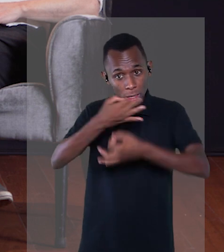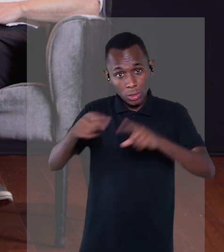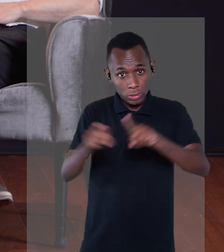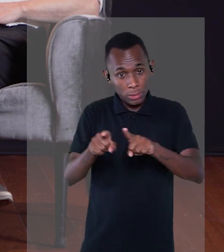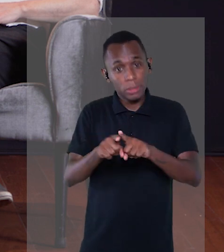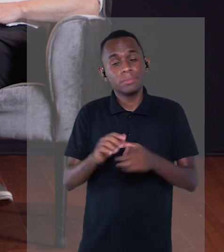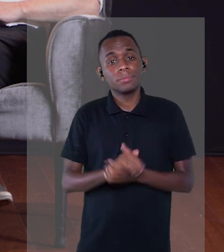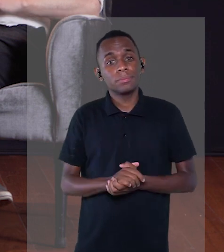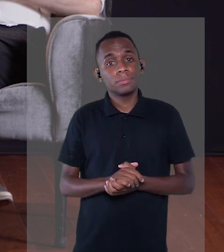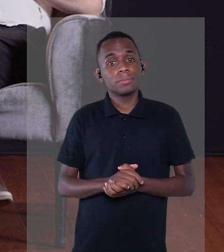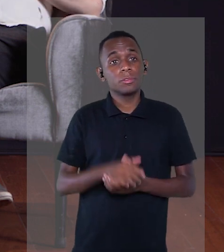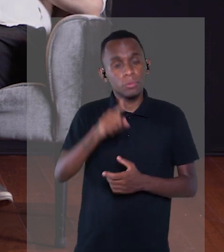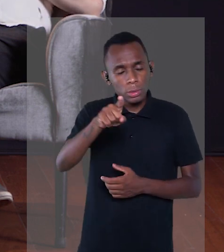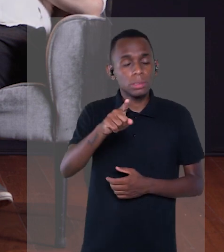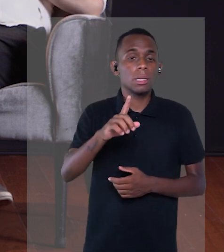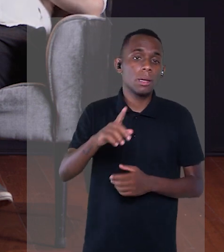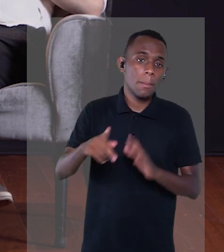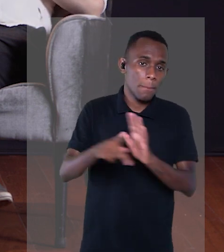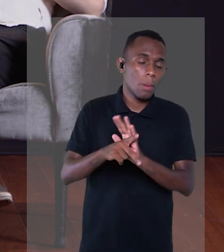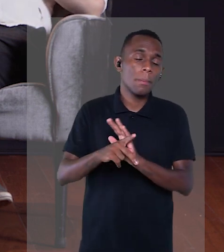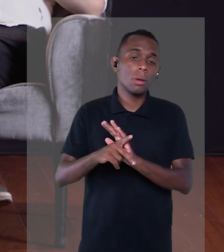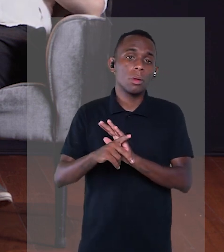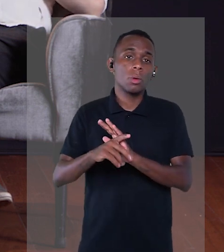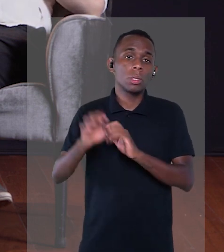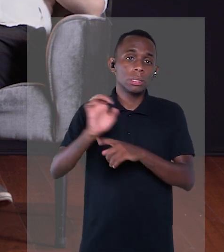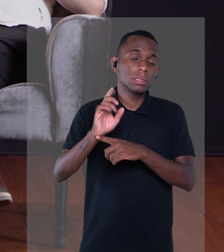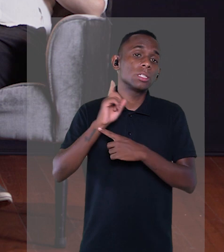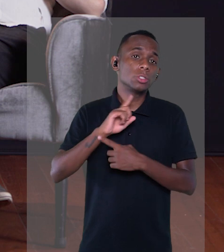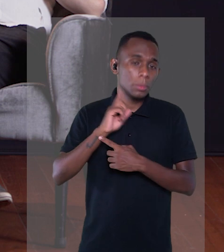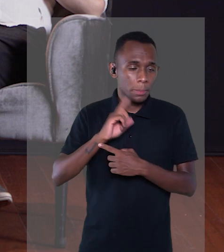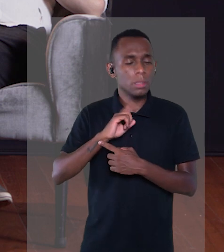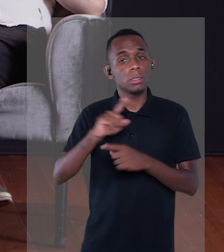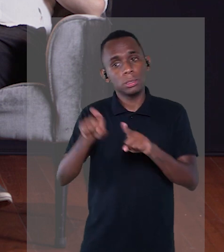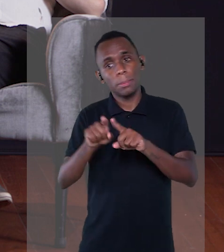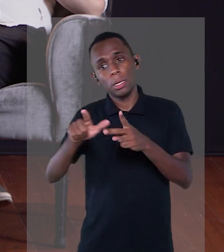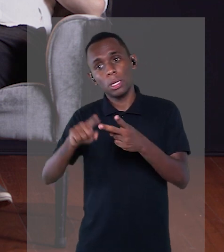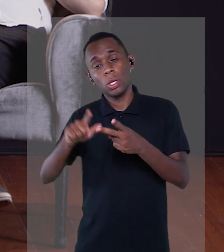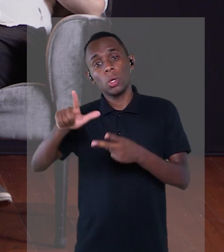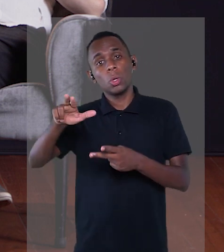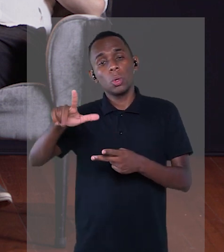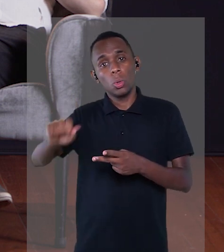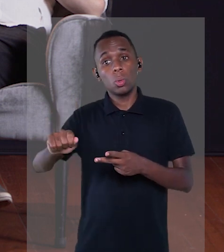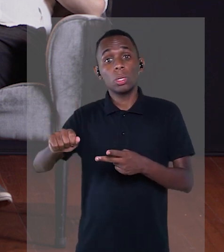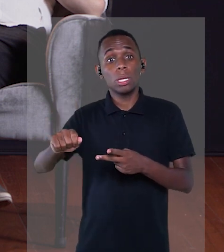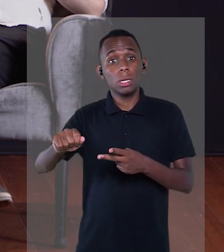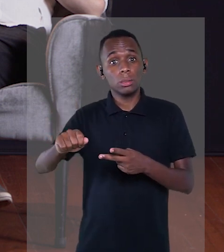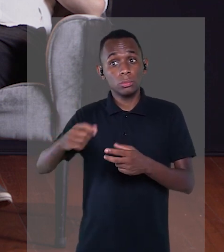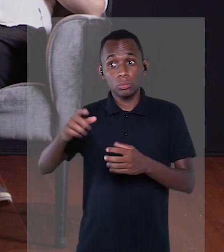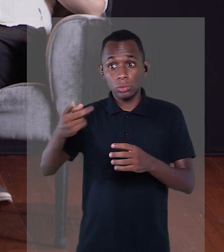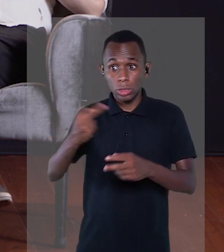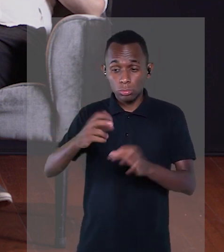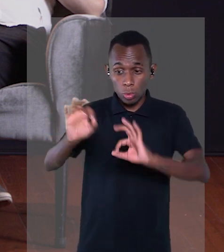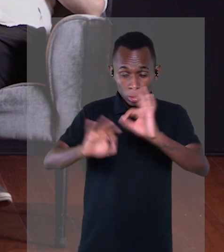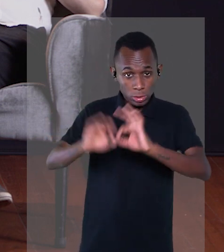né? Você sendo mineiro e o Lula vivendo aqui há muitos anos, fizeram uma música em homenagem a Minas Gerais